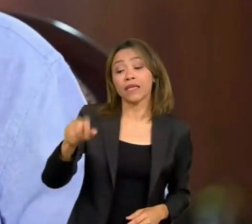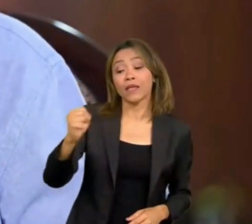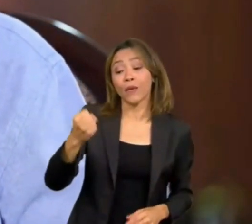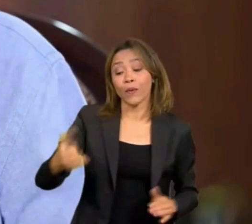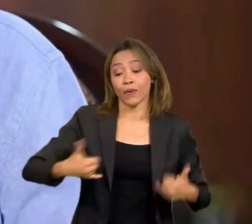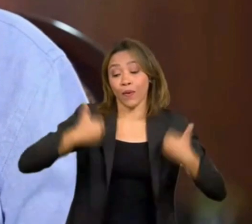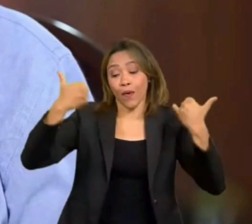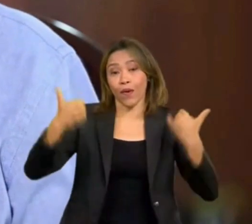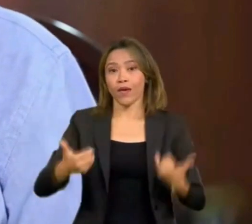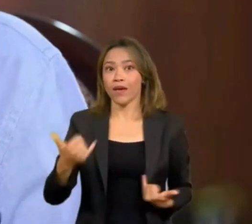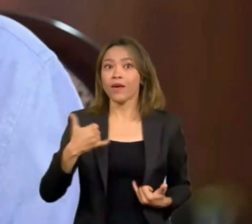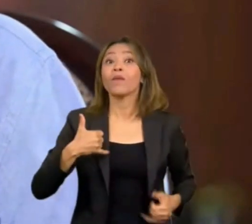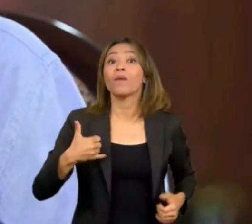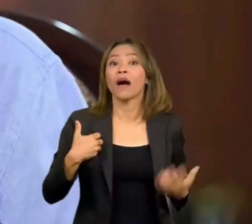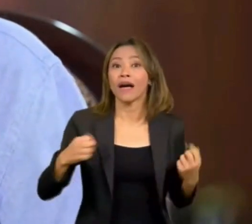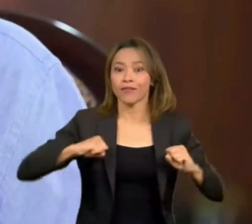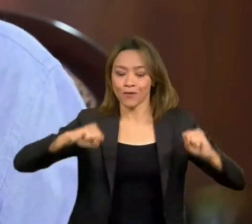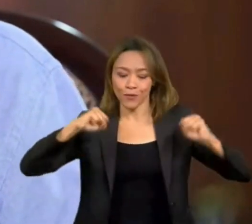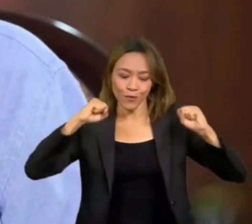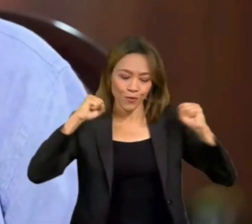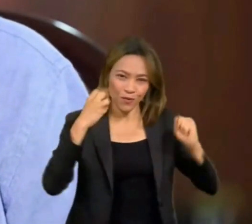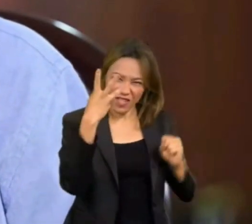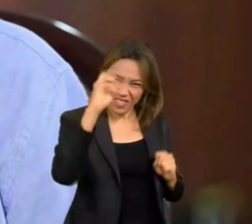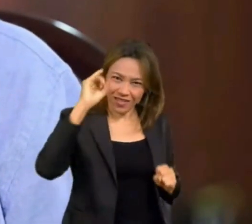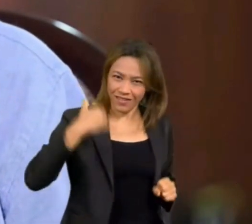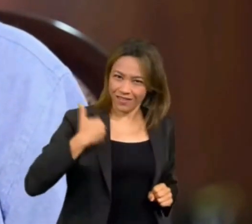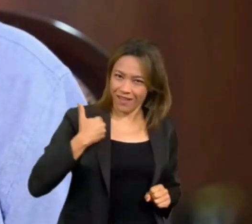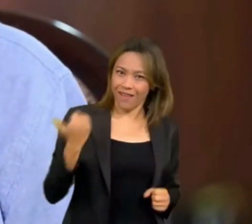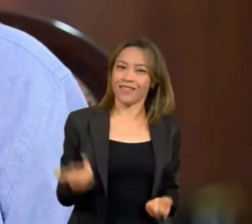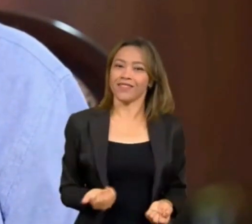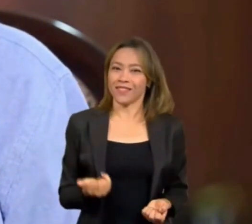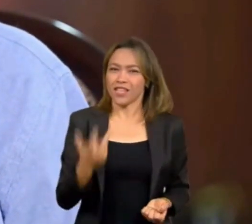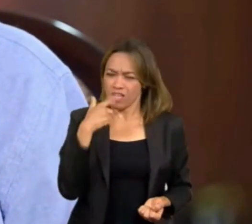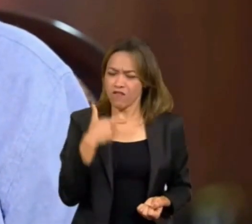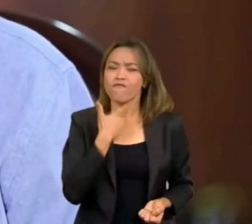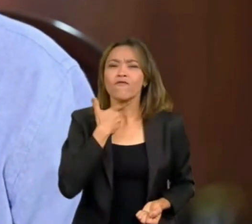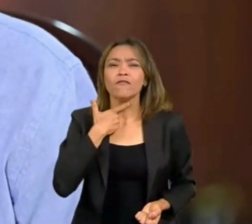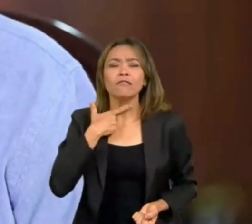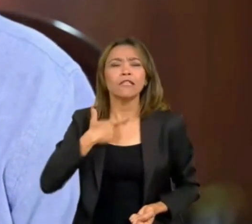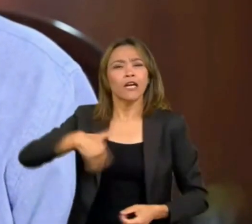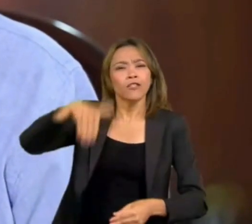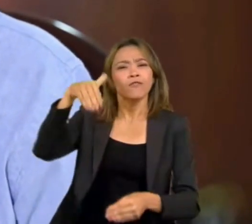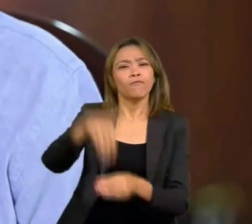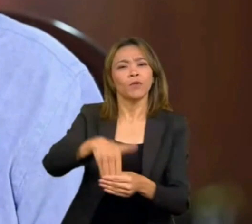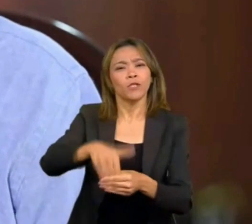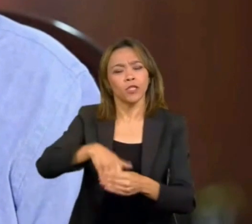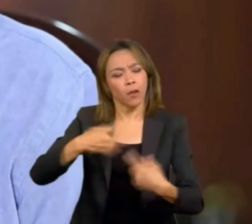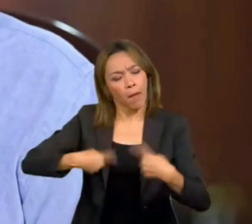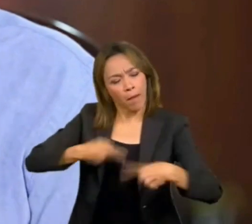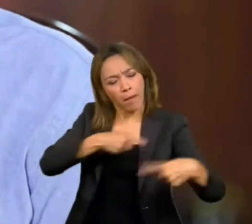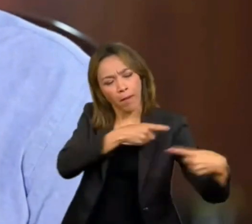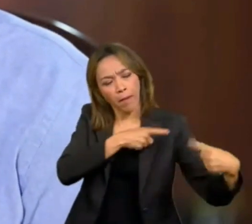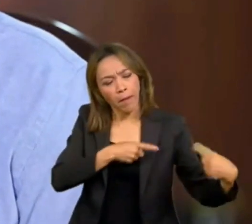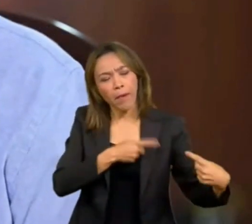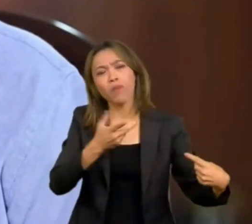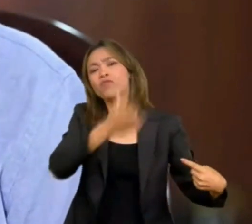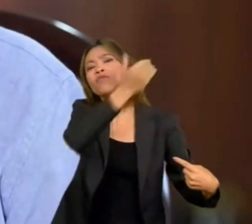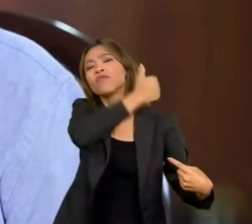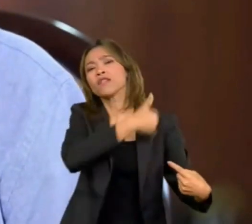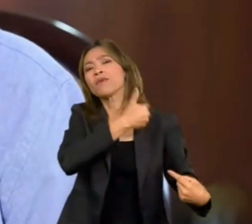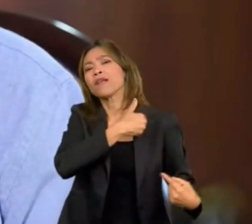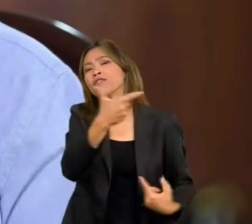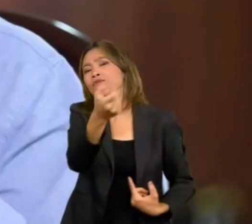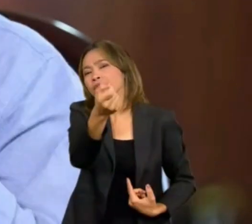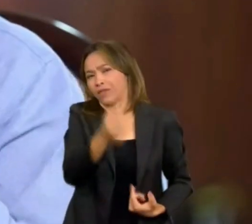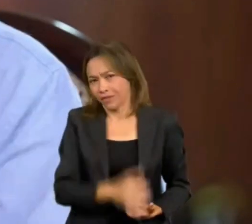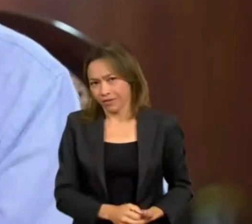energia de 30 e continuo com a vontade de fazer política de 20. Tá? Por que eu digo isso? Eu digo isso porque eu